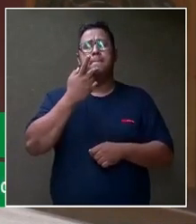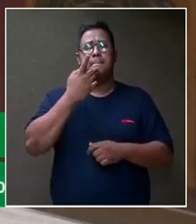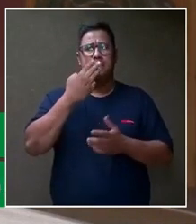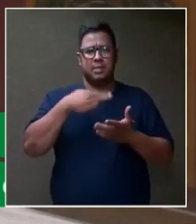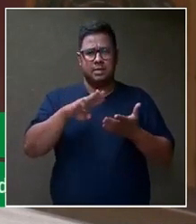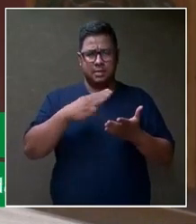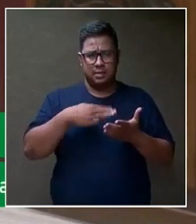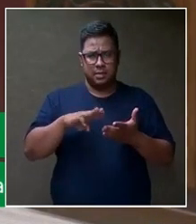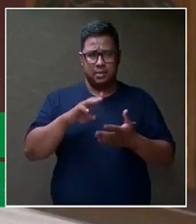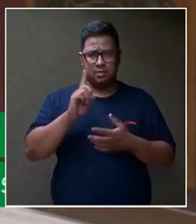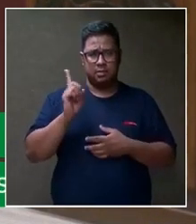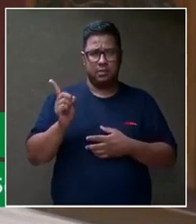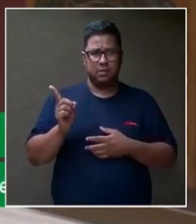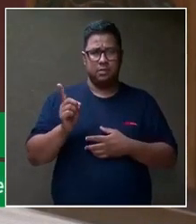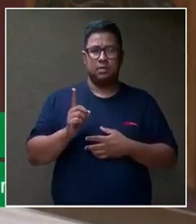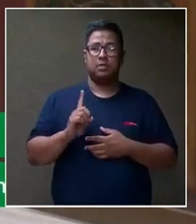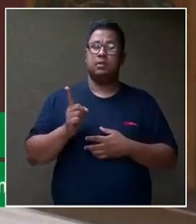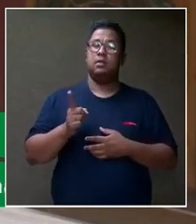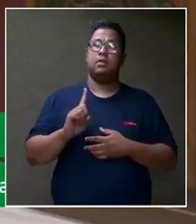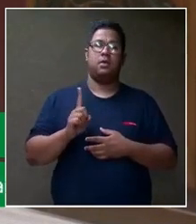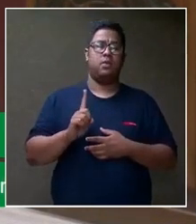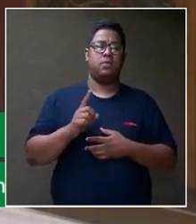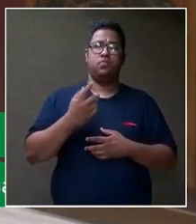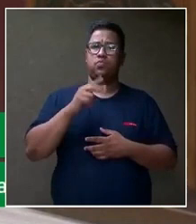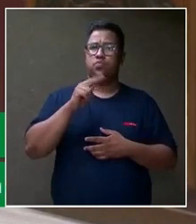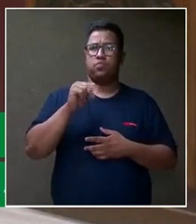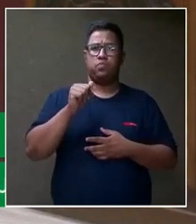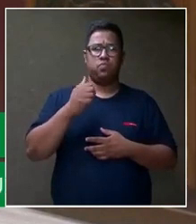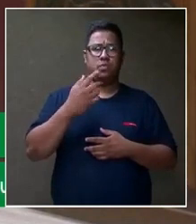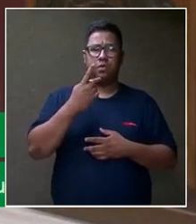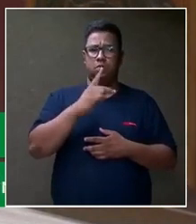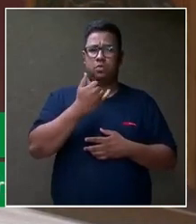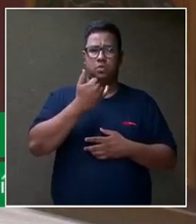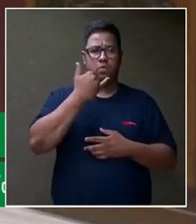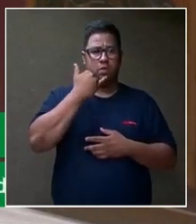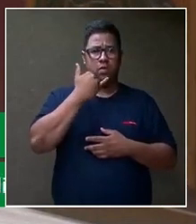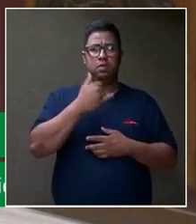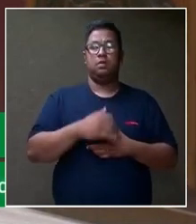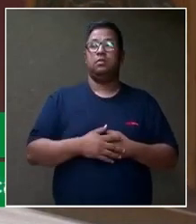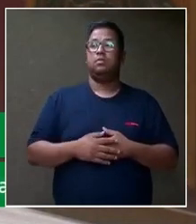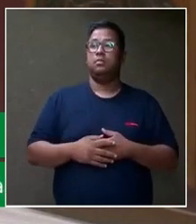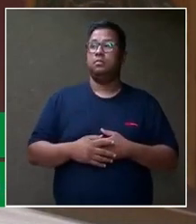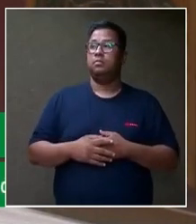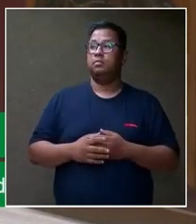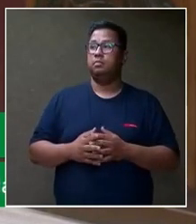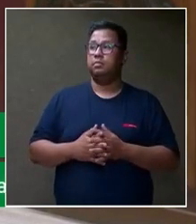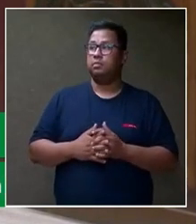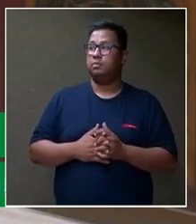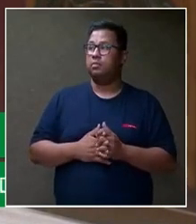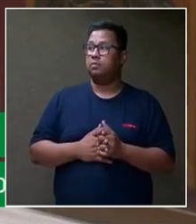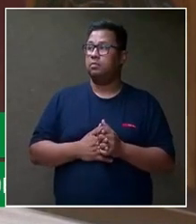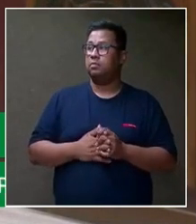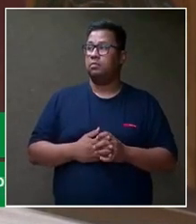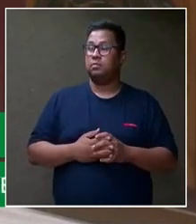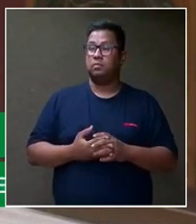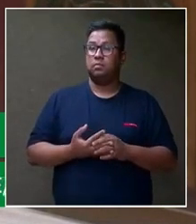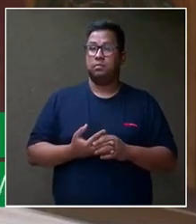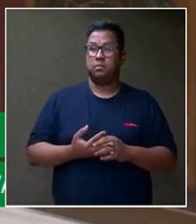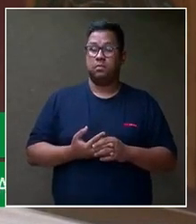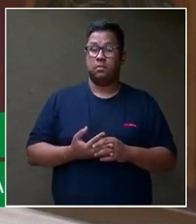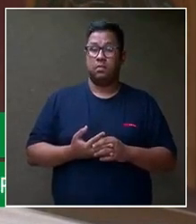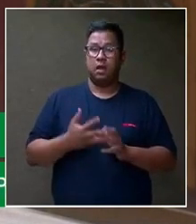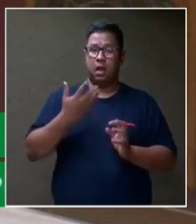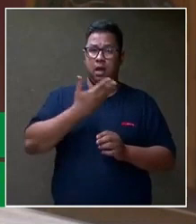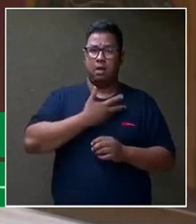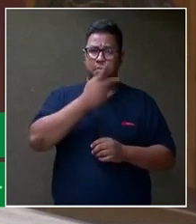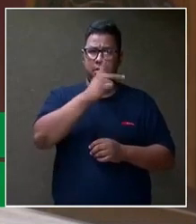mensagem do celular dela para você? Não, eu não tenho, nunca tive o número dele. Nunca outros tive... amigos comuns? Não, você não. Chegou a conversar com outras pessoas,